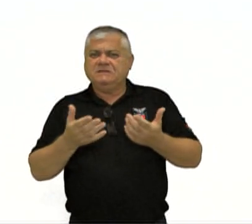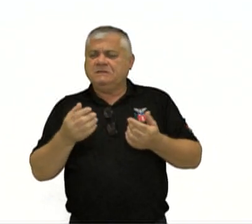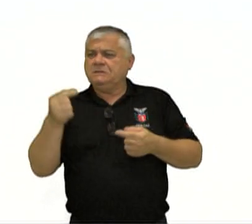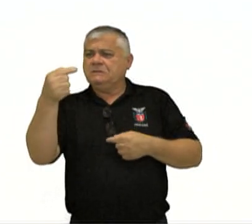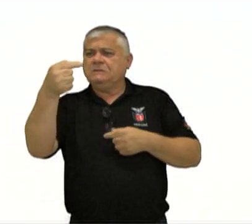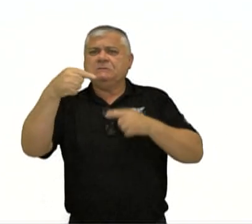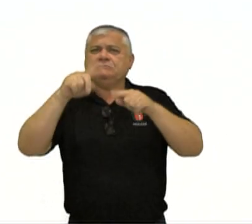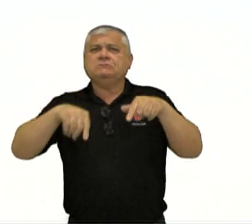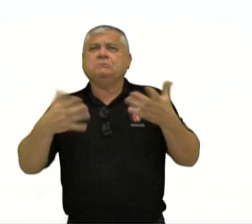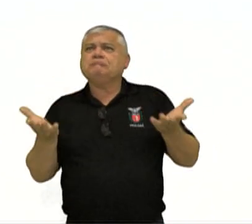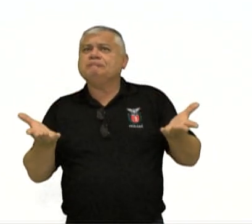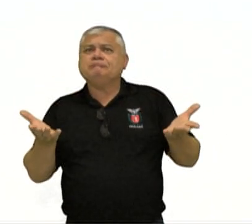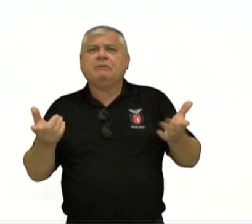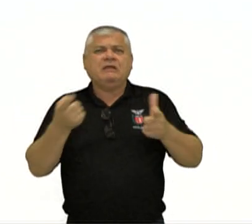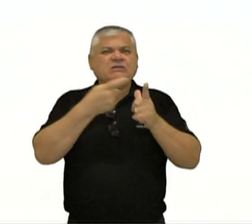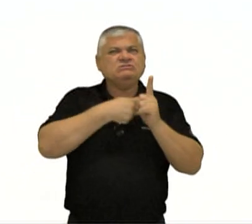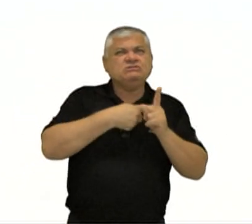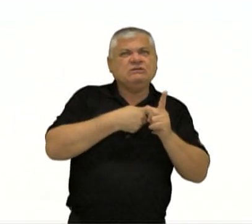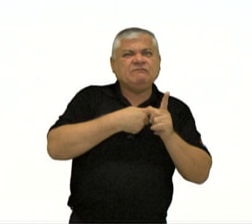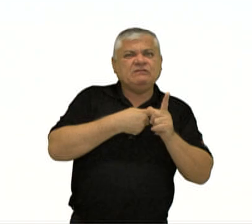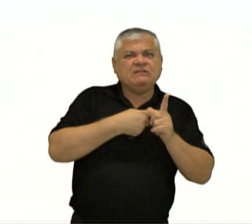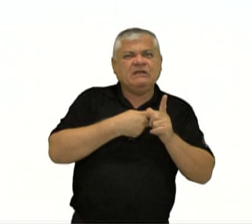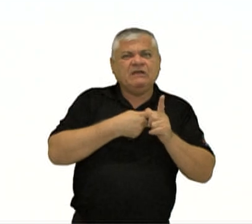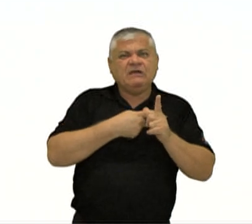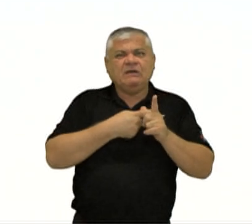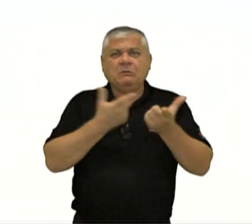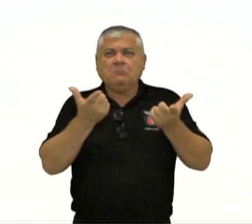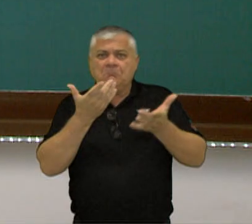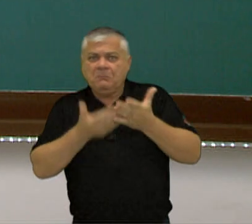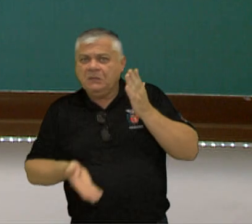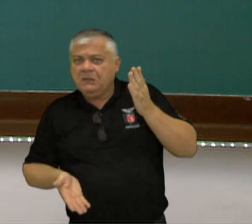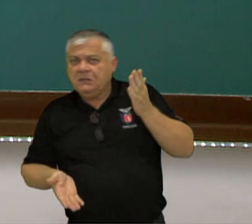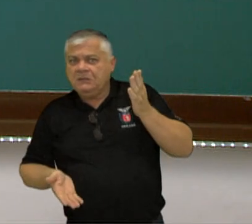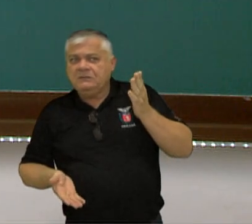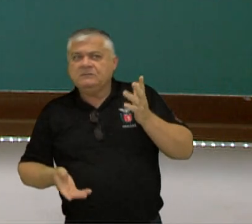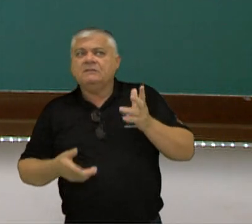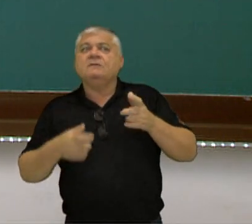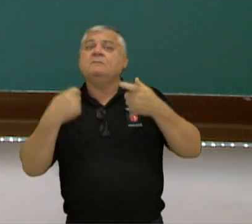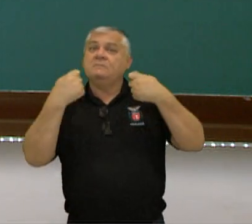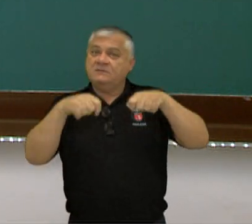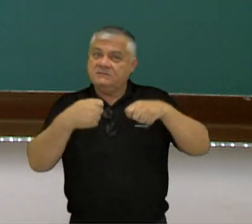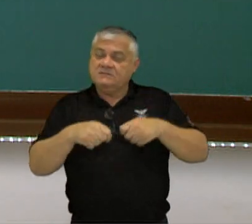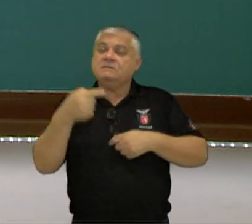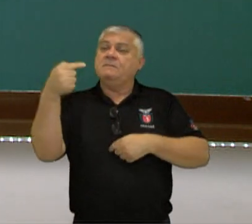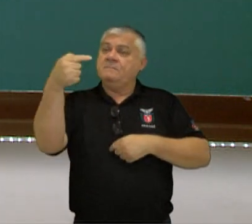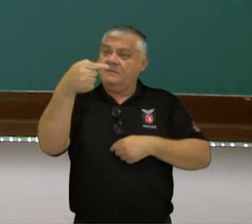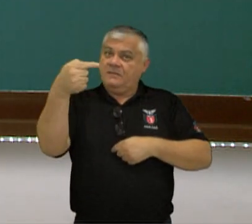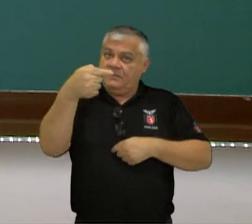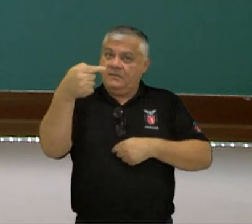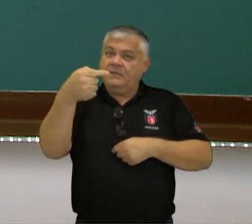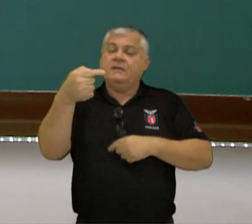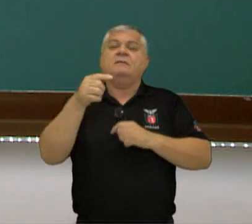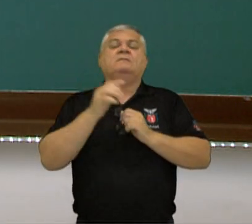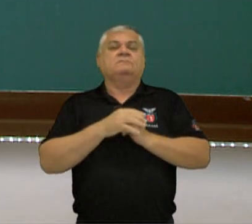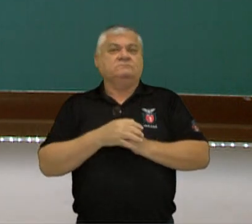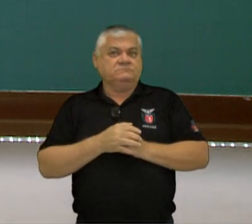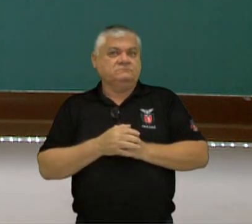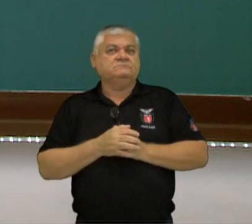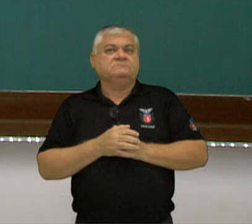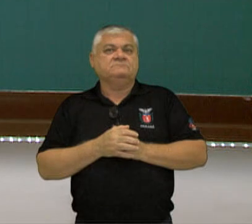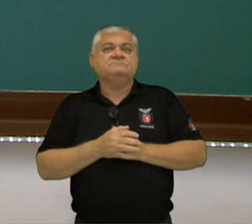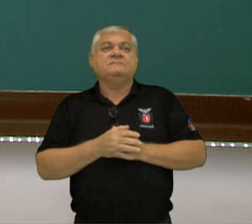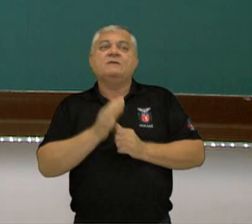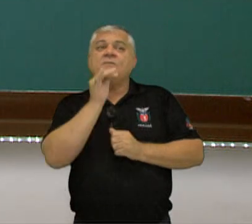mais que é uma situação de dívida, eu não sei mais que é uma situação de perca, né? Então, você não pode omitir esse sinal de menos na frente do